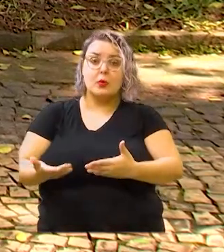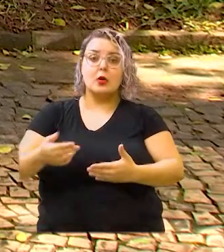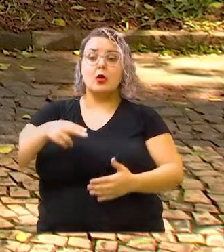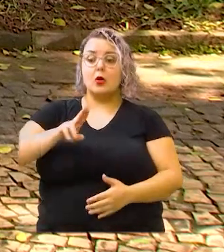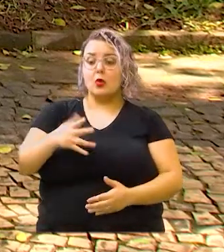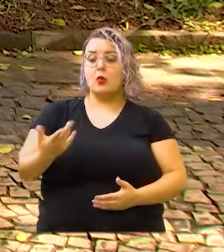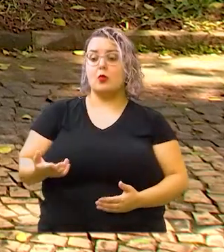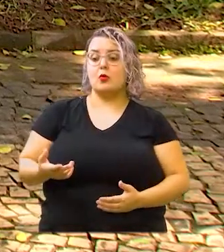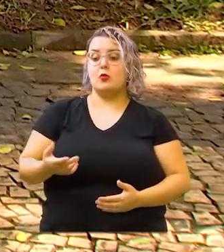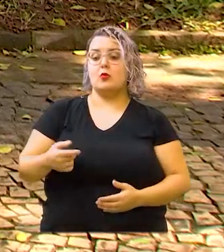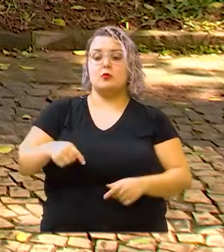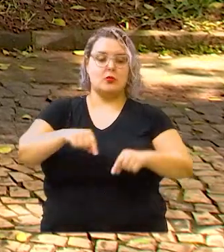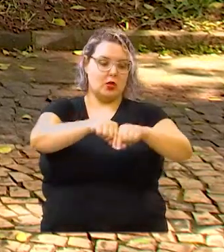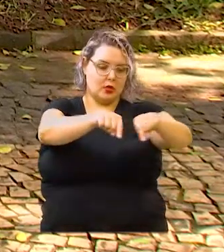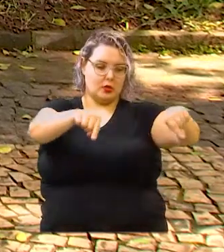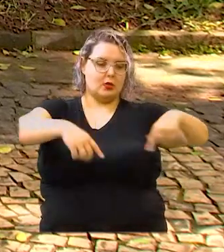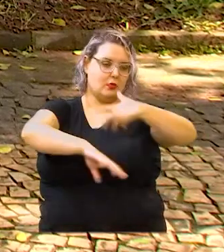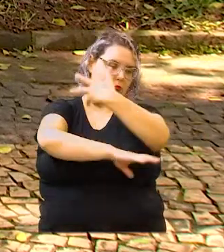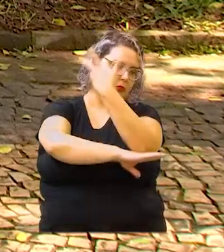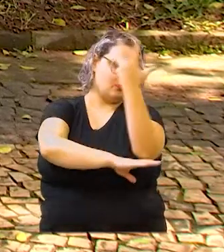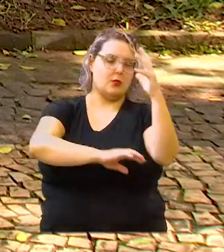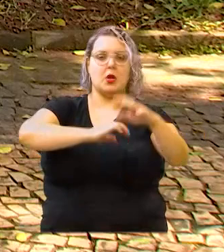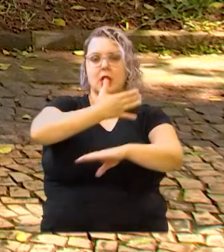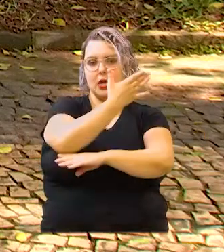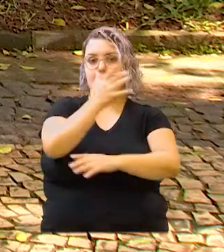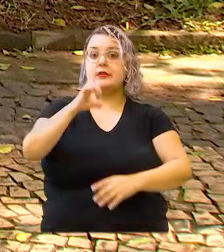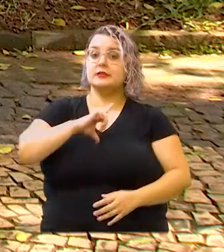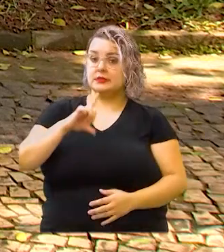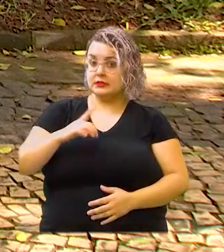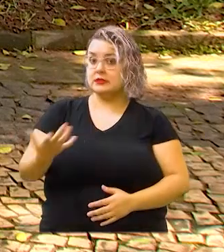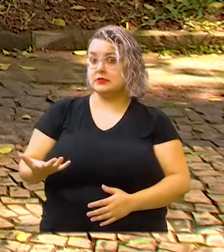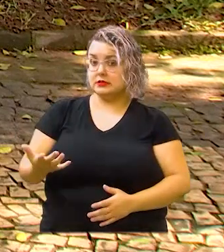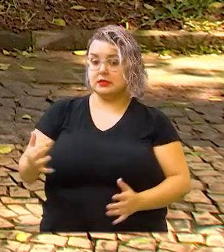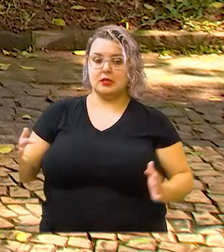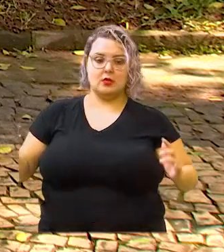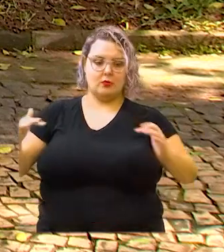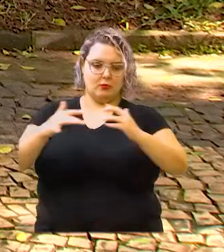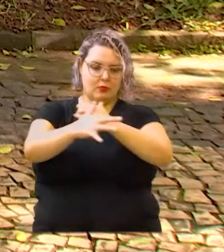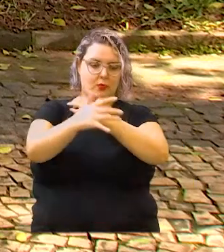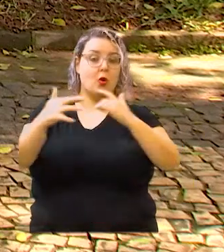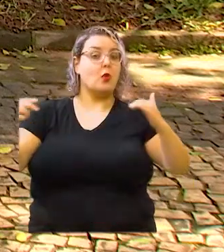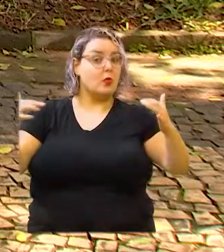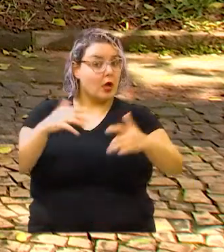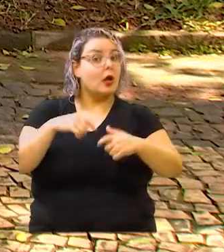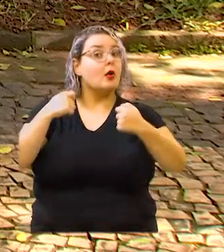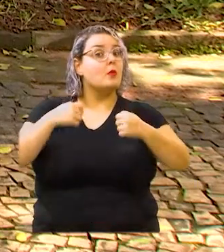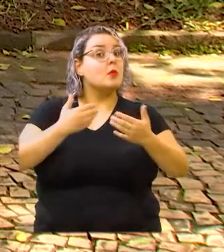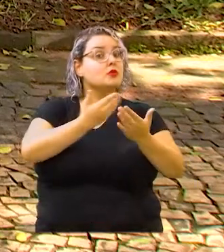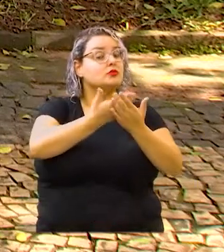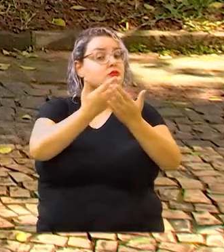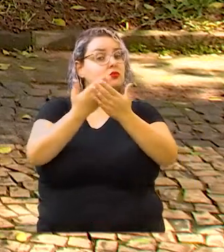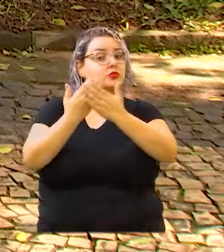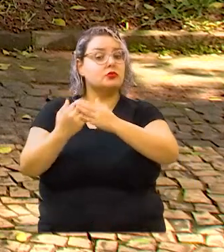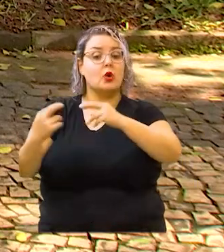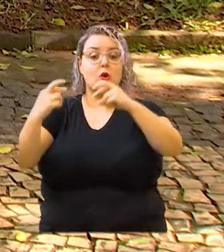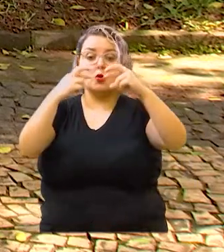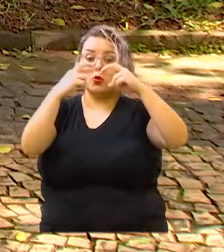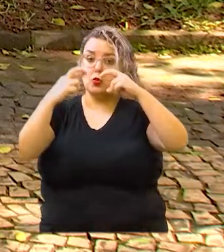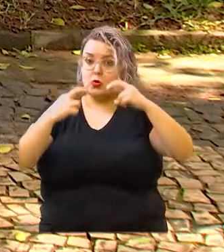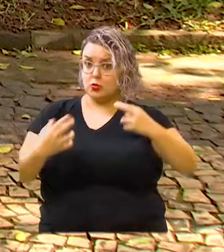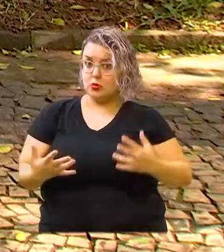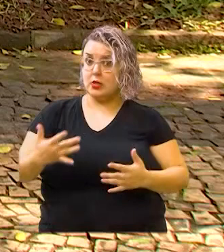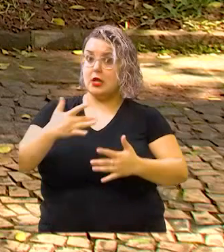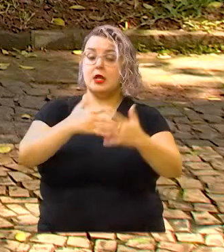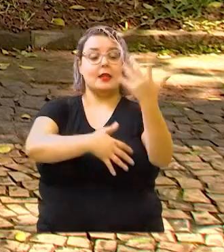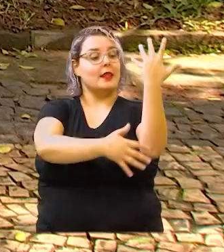ou em bosques, né, onde tem presença da população, elas precisam ser estudadas do ponto de